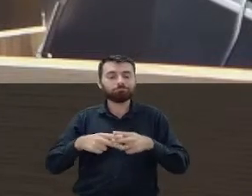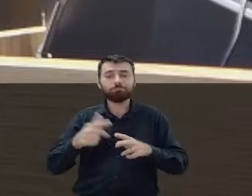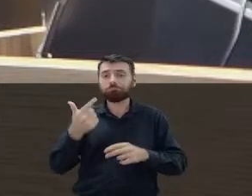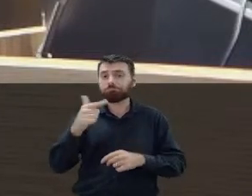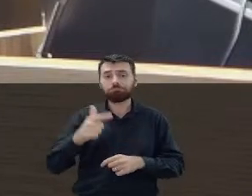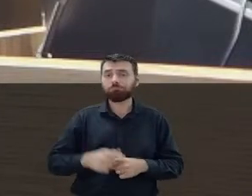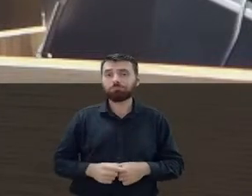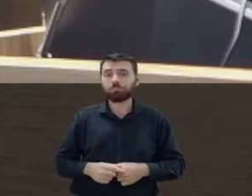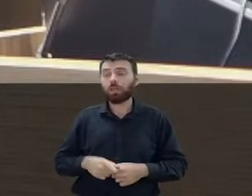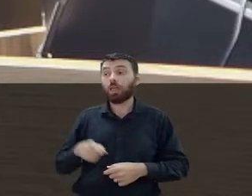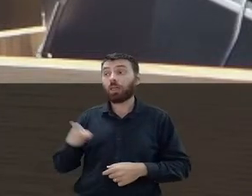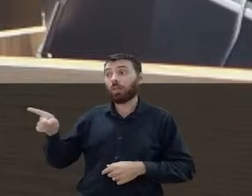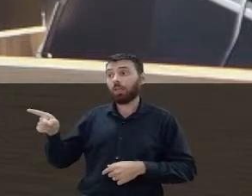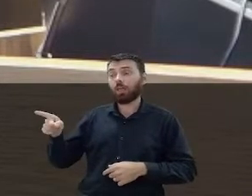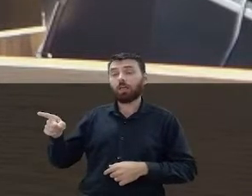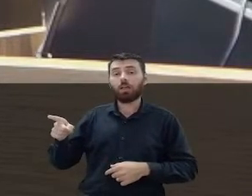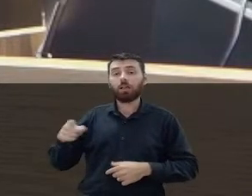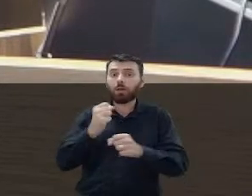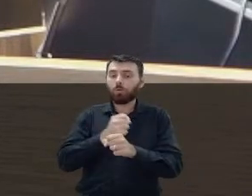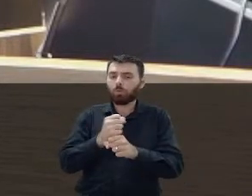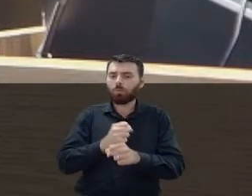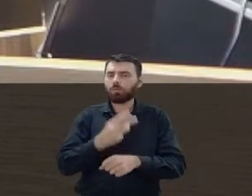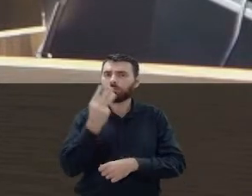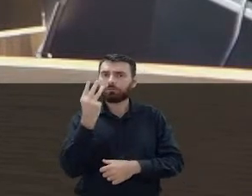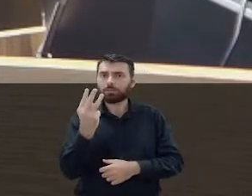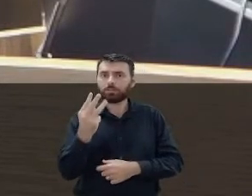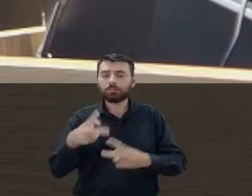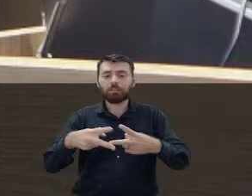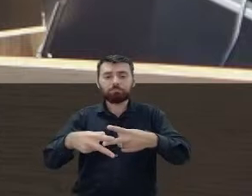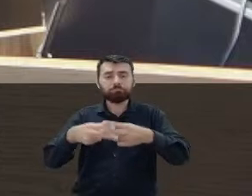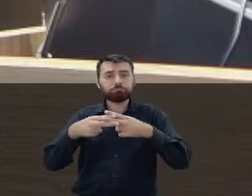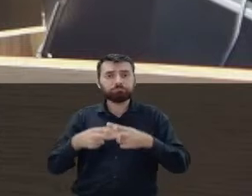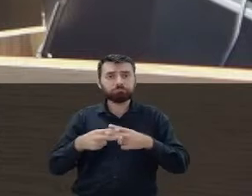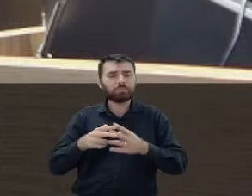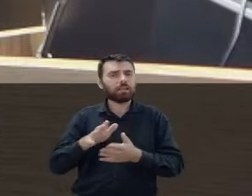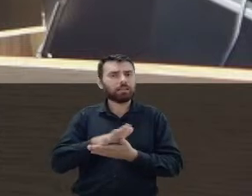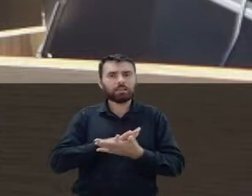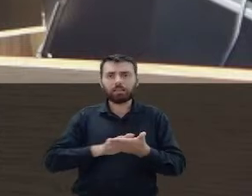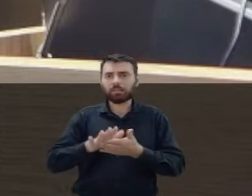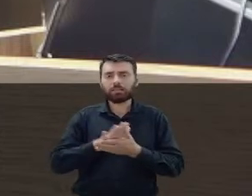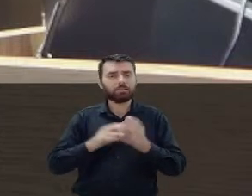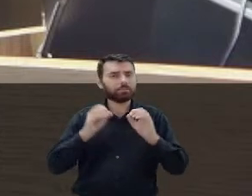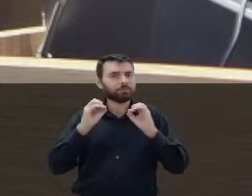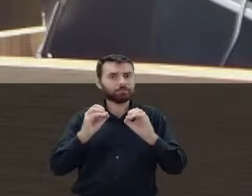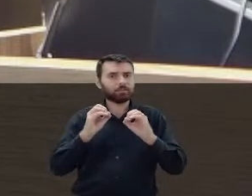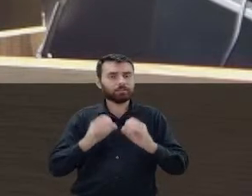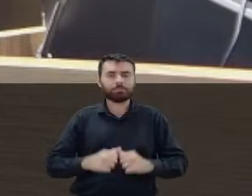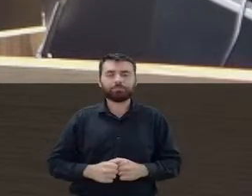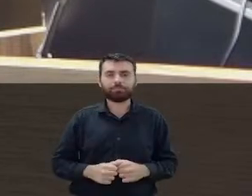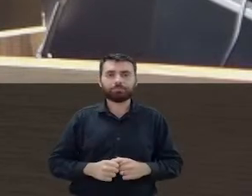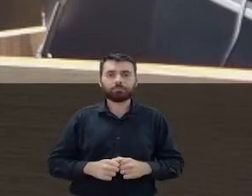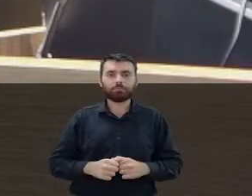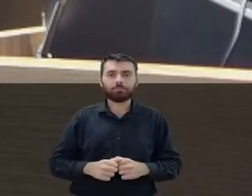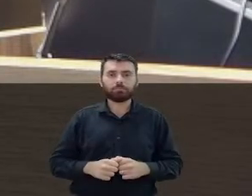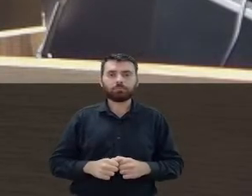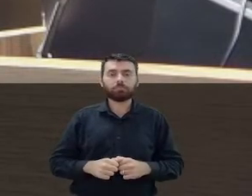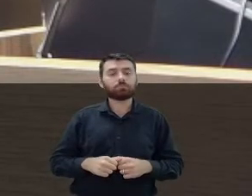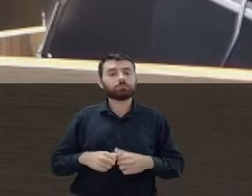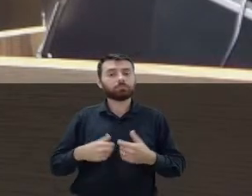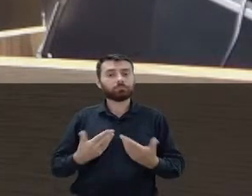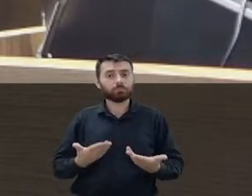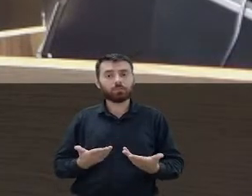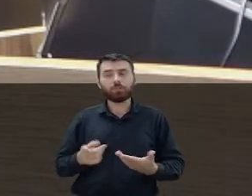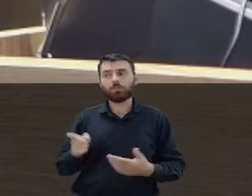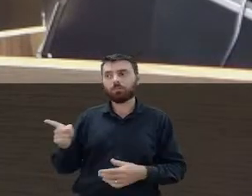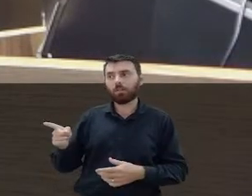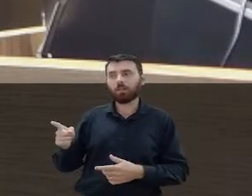há nenhum atestado médico que comprove que ela tenha se afastado do trabalho. Ou seja, a lesão foi de natureza